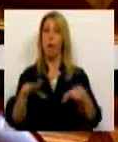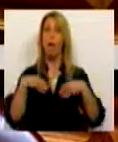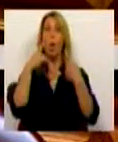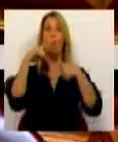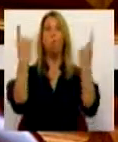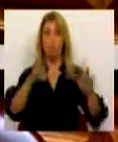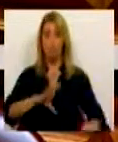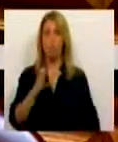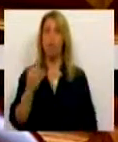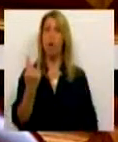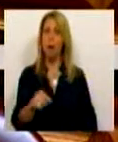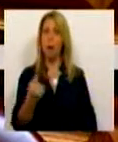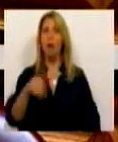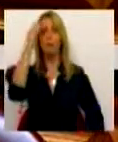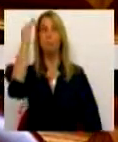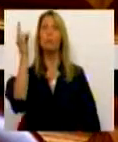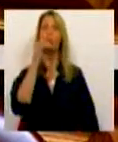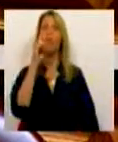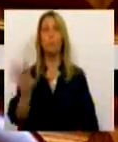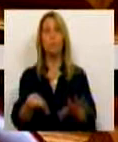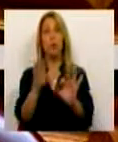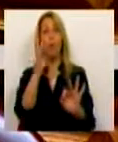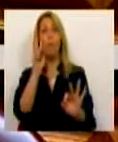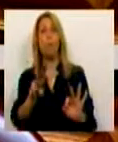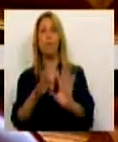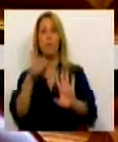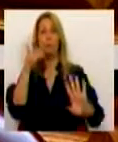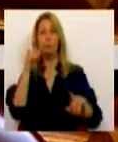nos docentes com uma visão emancipada,